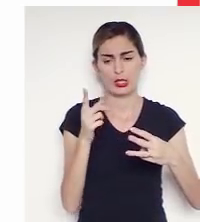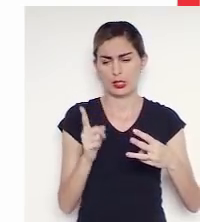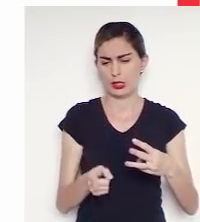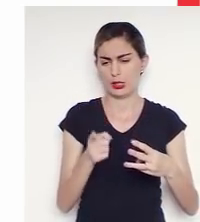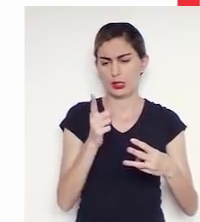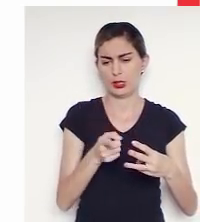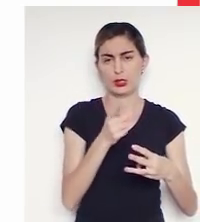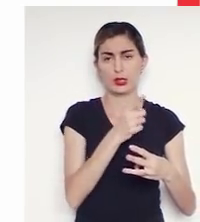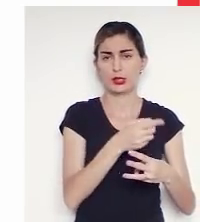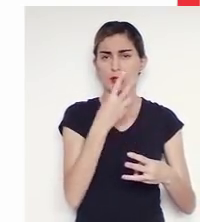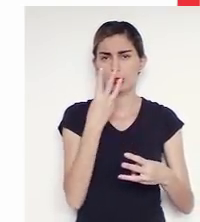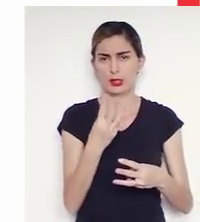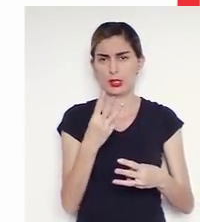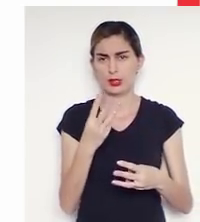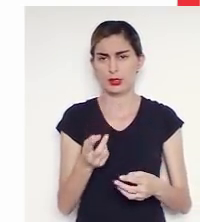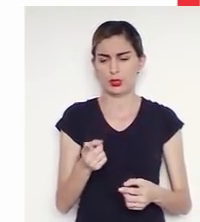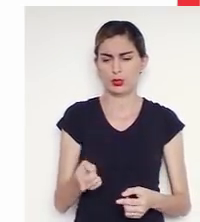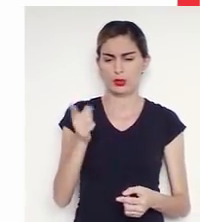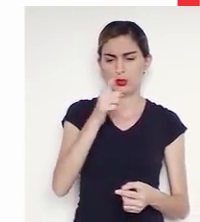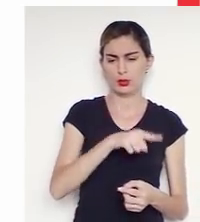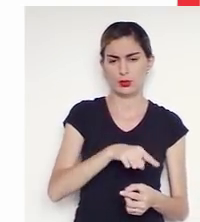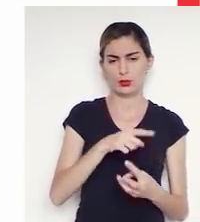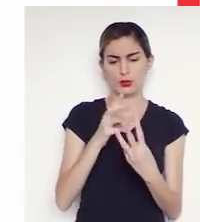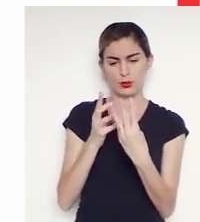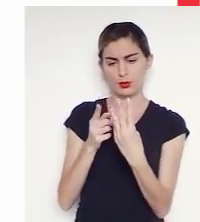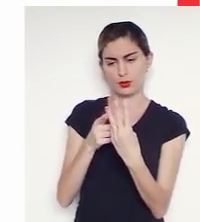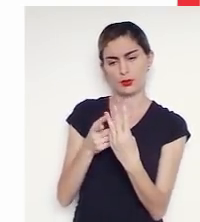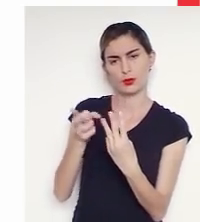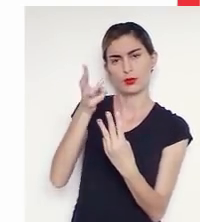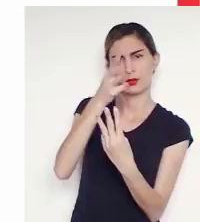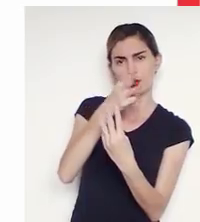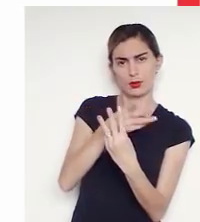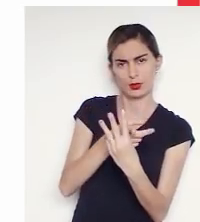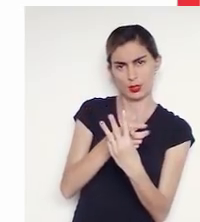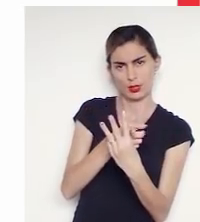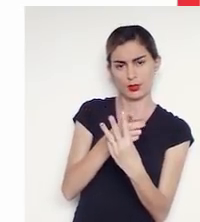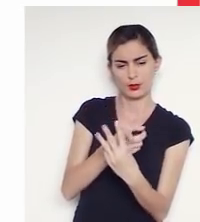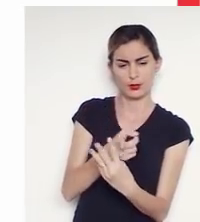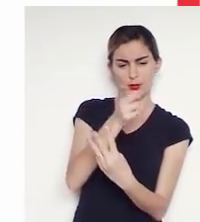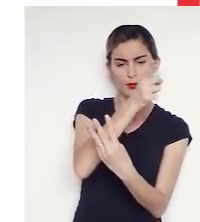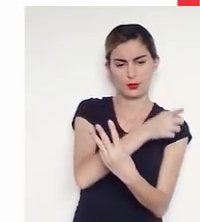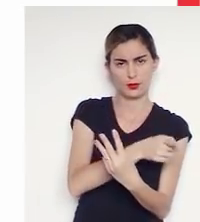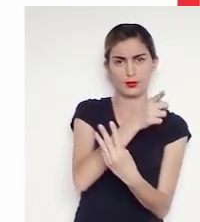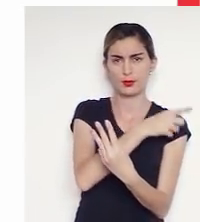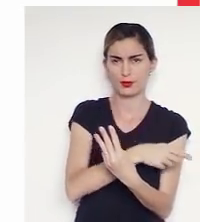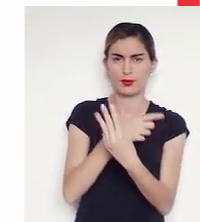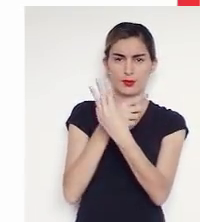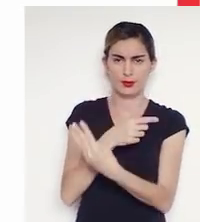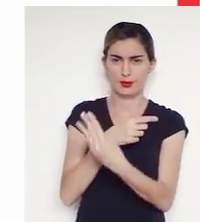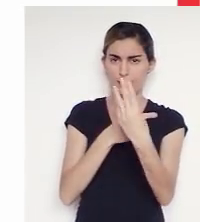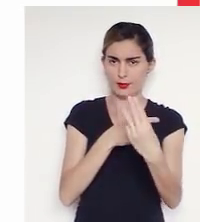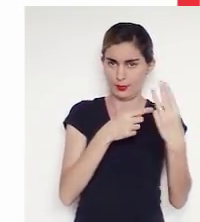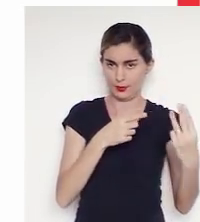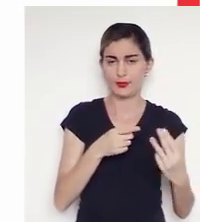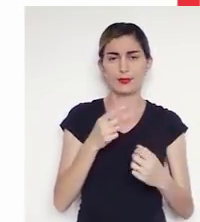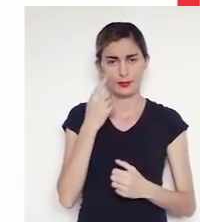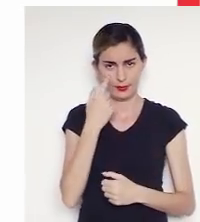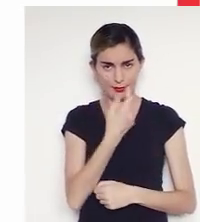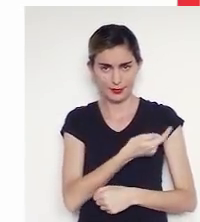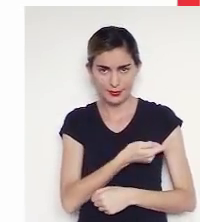3 casas decimais. Compreendeu? Eu ilustrei aqui para você. Dá uma olhada aí na sua telinha. Vamos